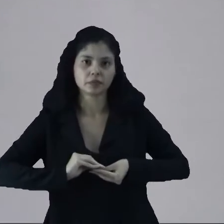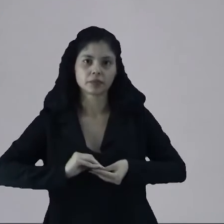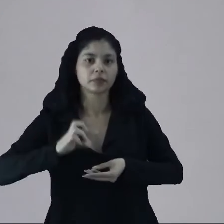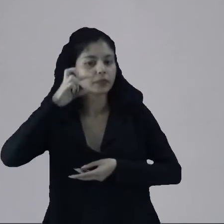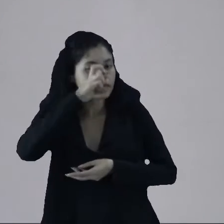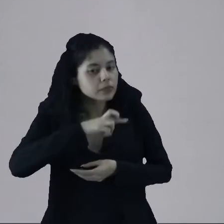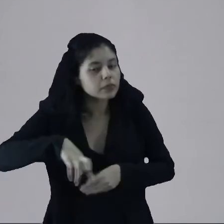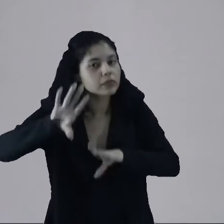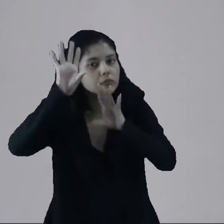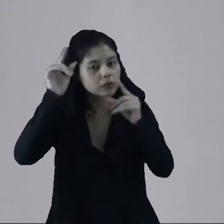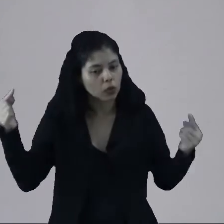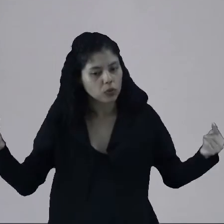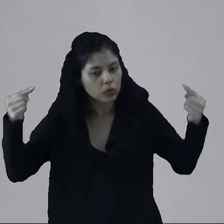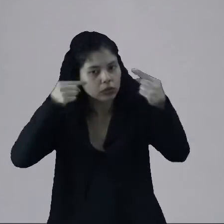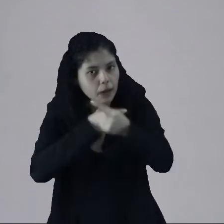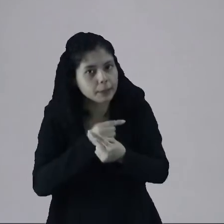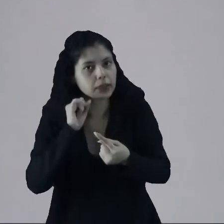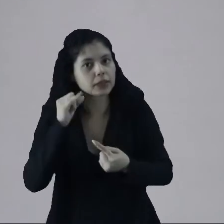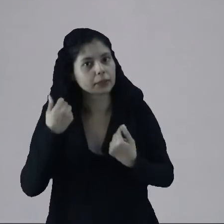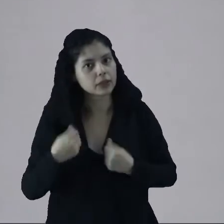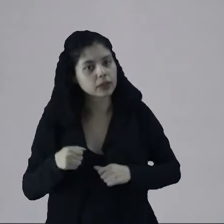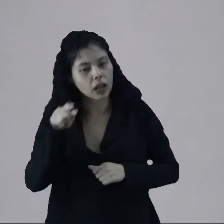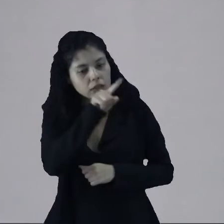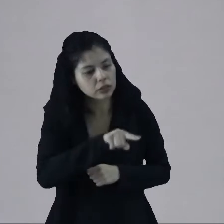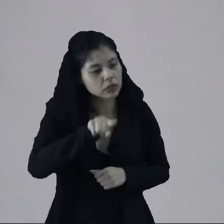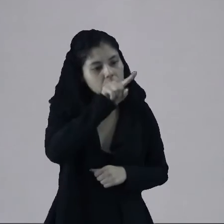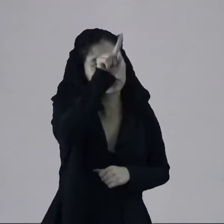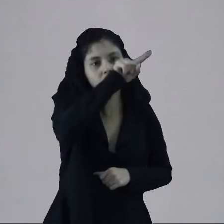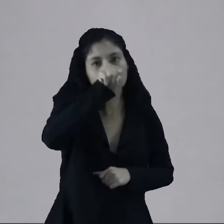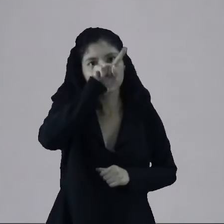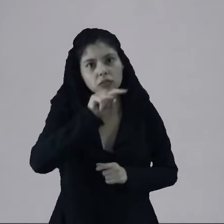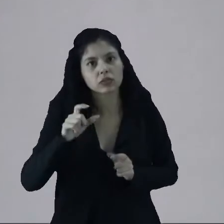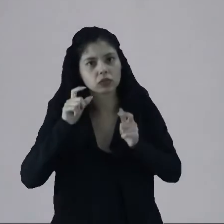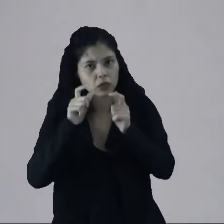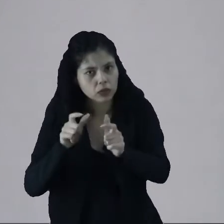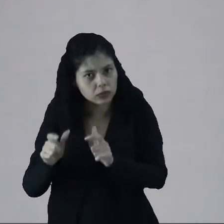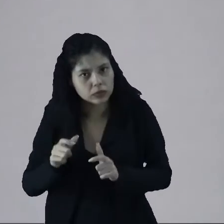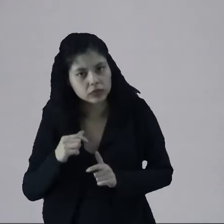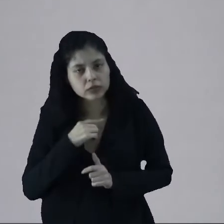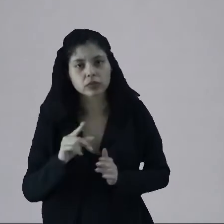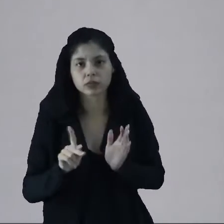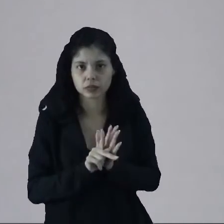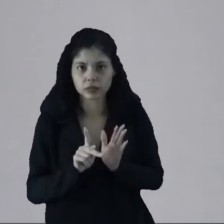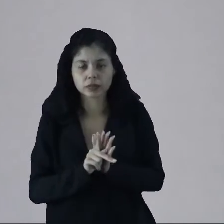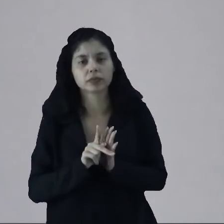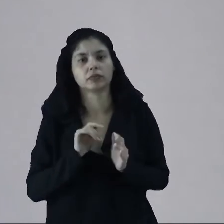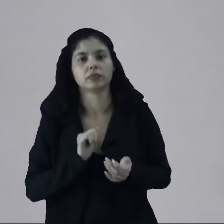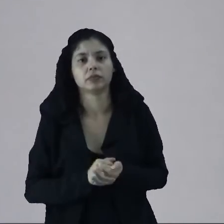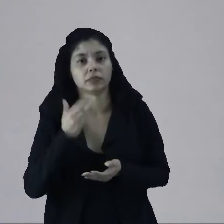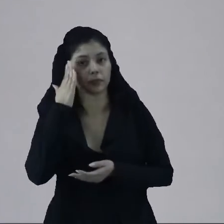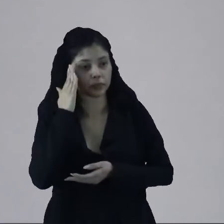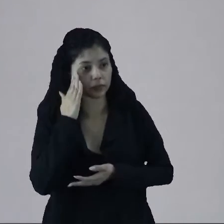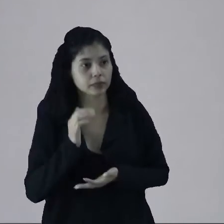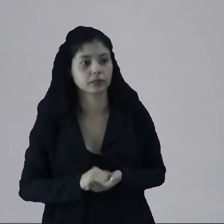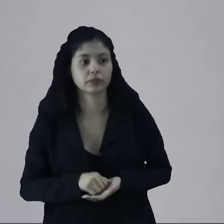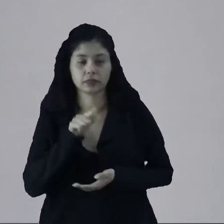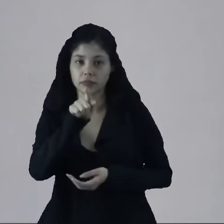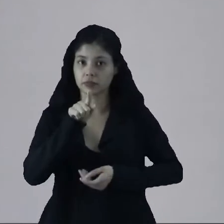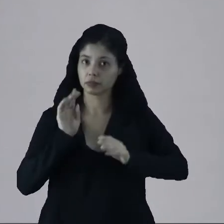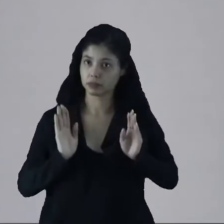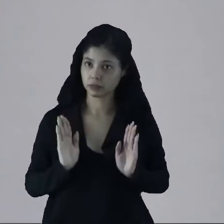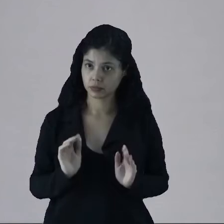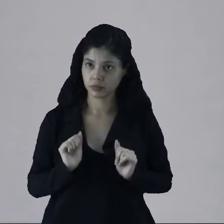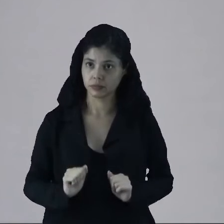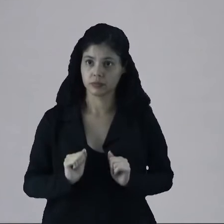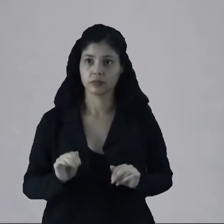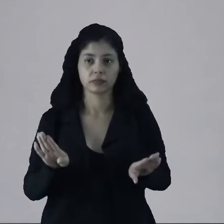que olhar os cruzamentos, se preciso você vai circular onde tem os cruzamentos críticos para você entender. E você também